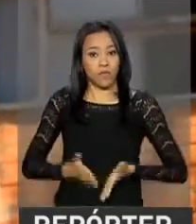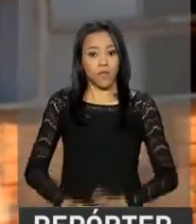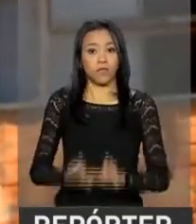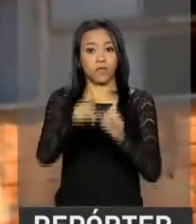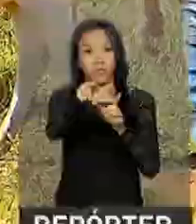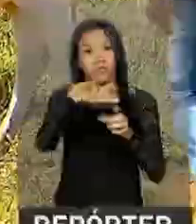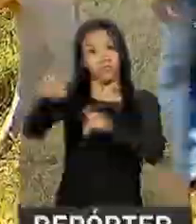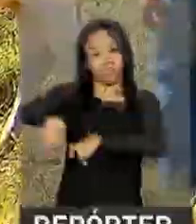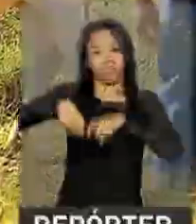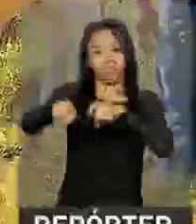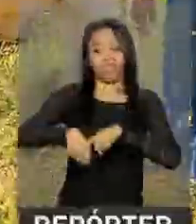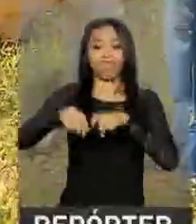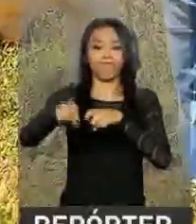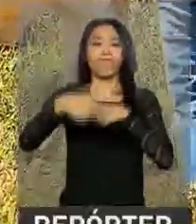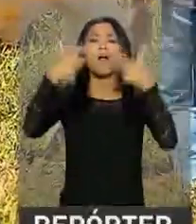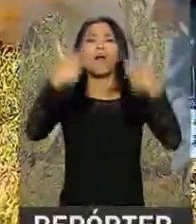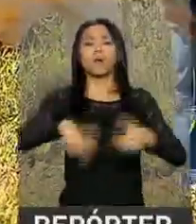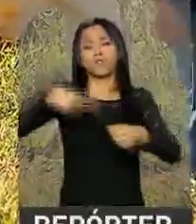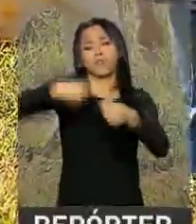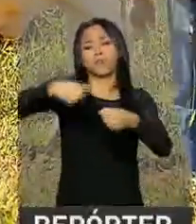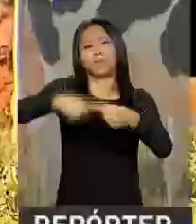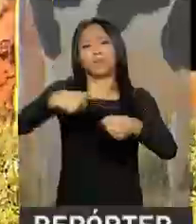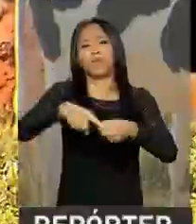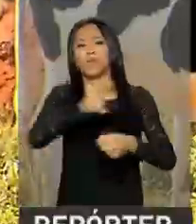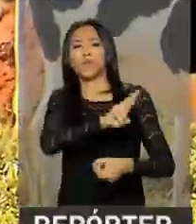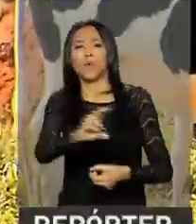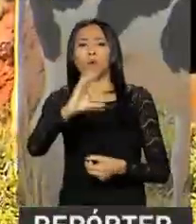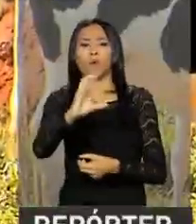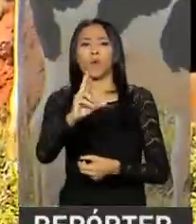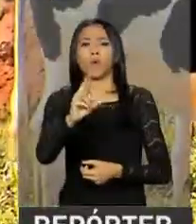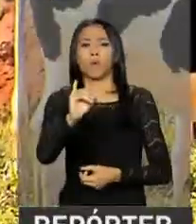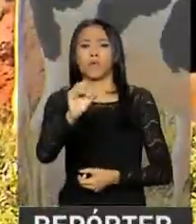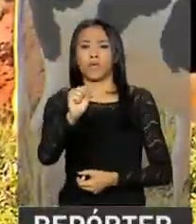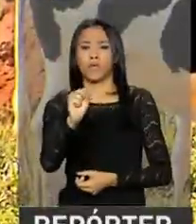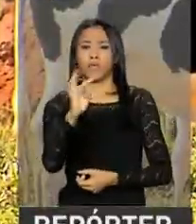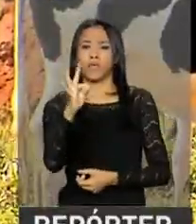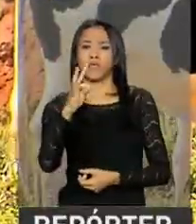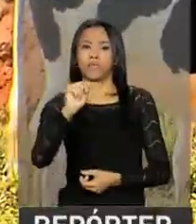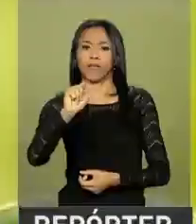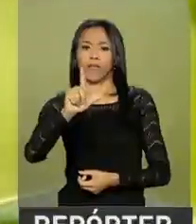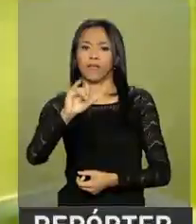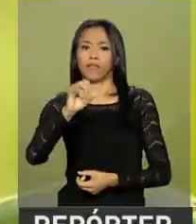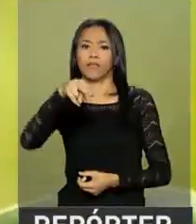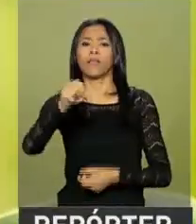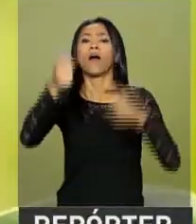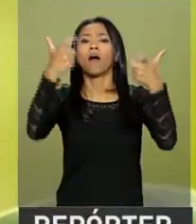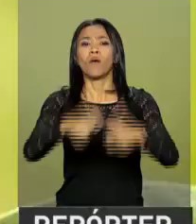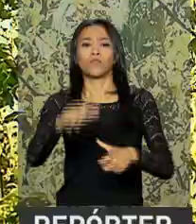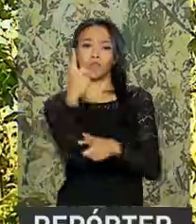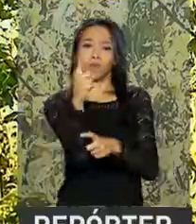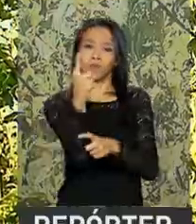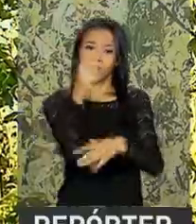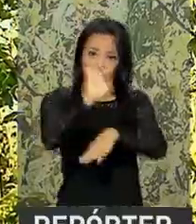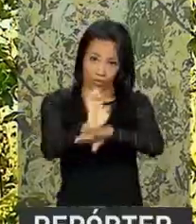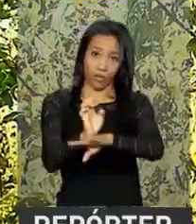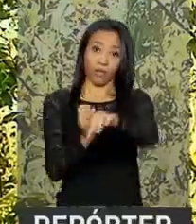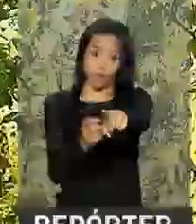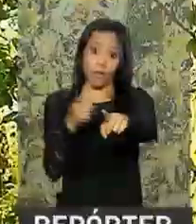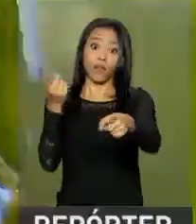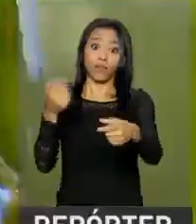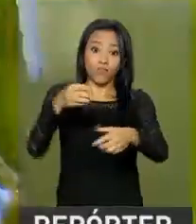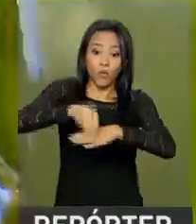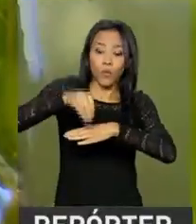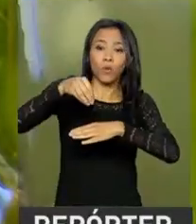saiu no município de cristalina em goiás tem um pequeno rebanho para a produção de leite e cultiva verduras frutas e hortaliças